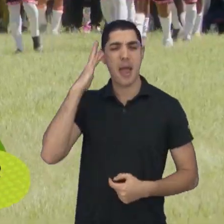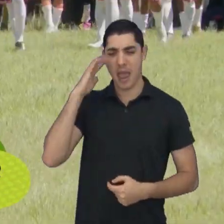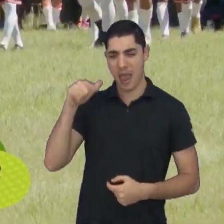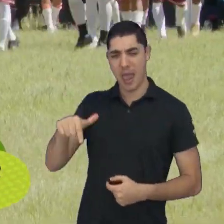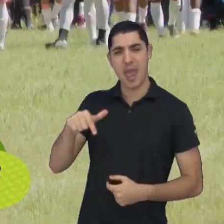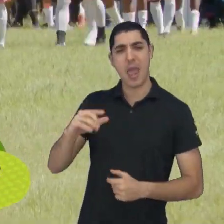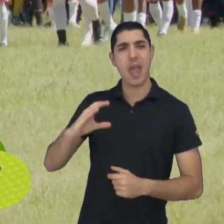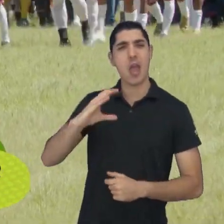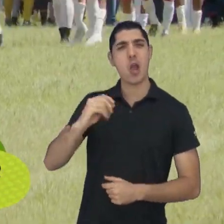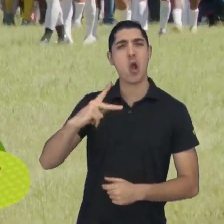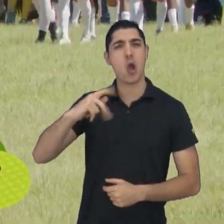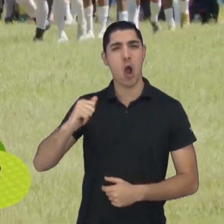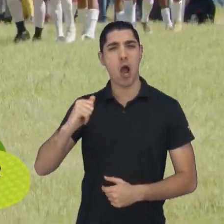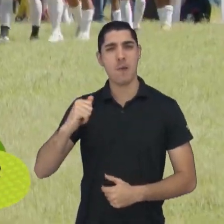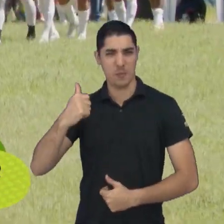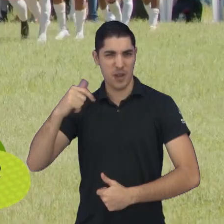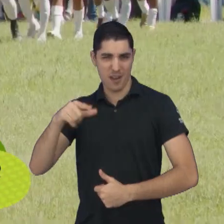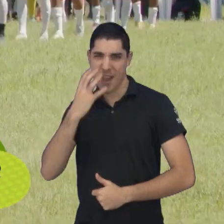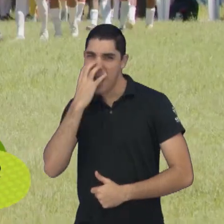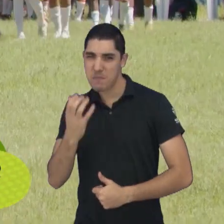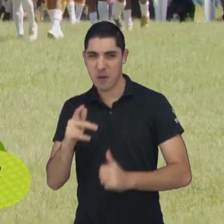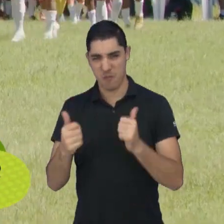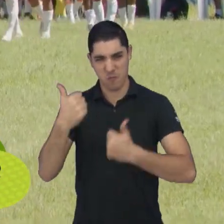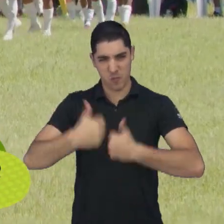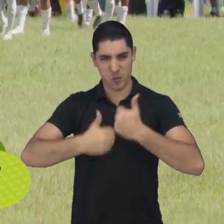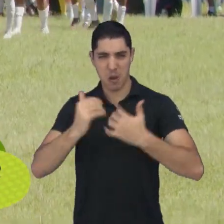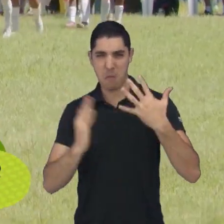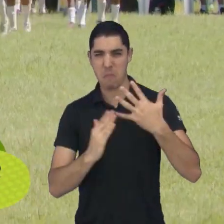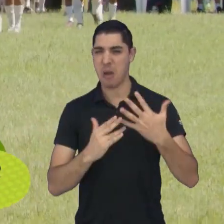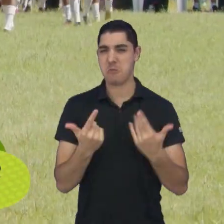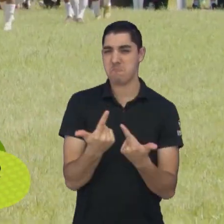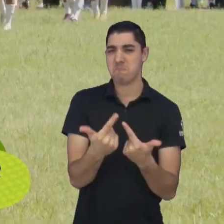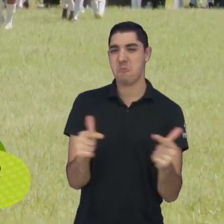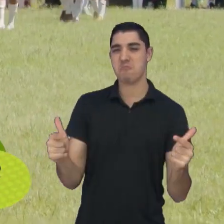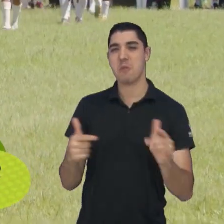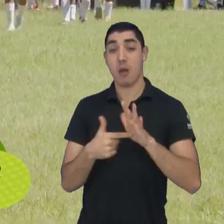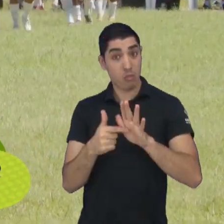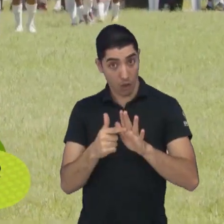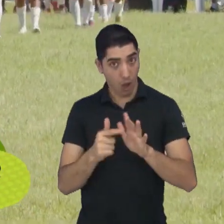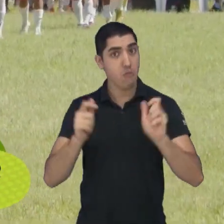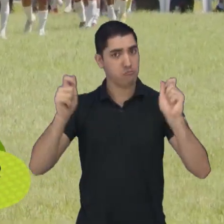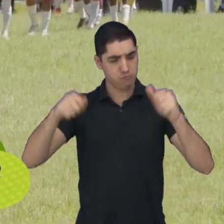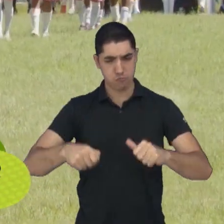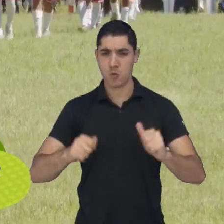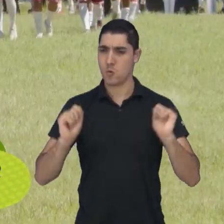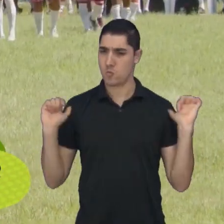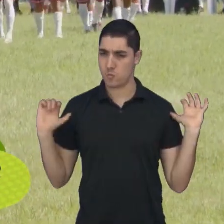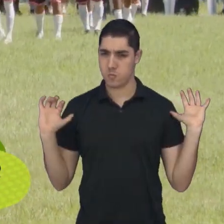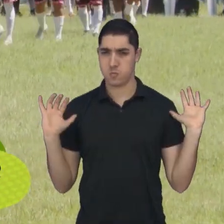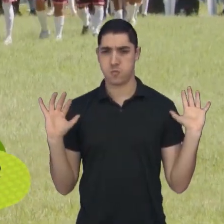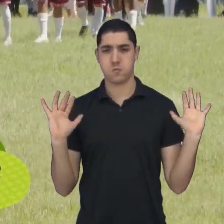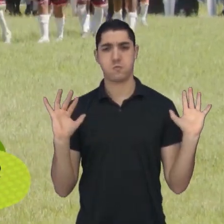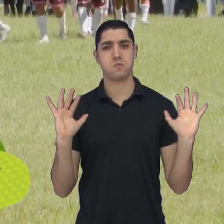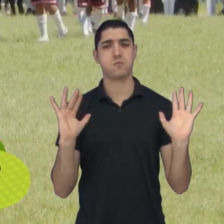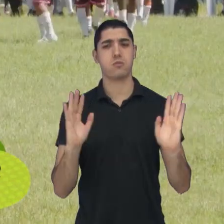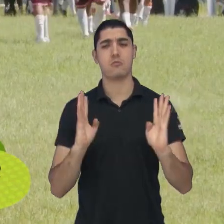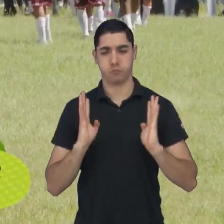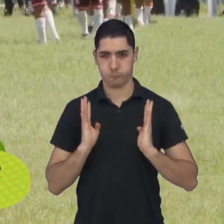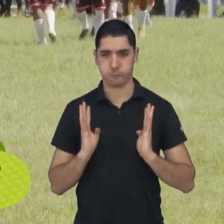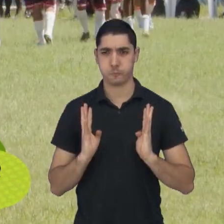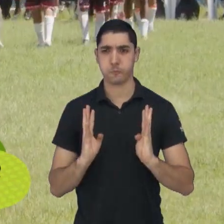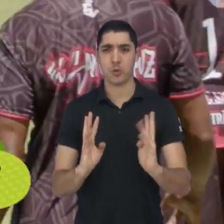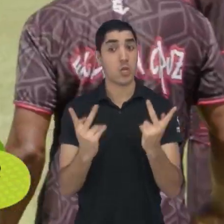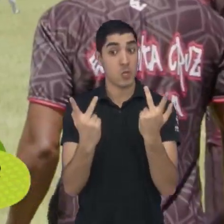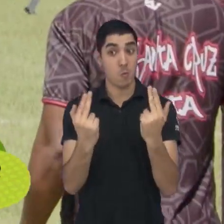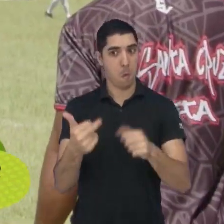é de futebol amador que ela não vai ter o seu charme. A entrada dos times em campo é digna de campeonato